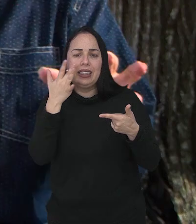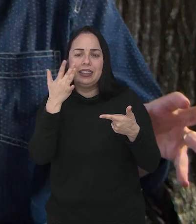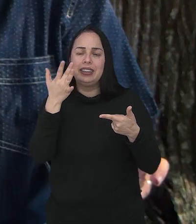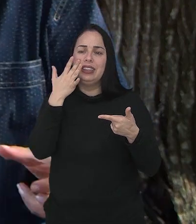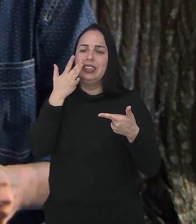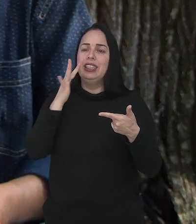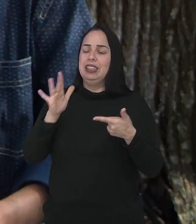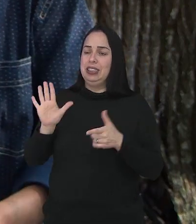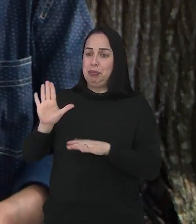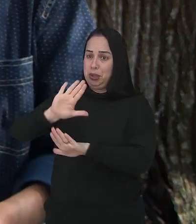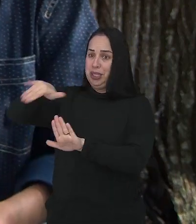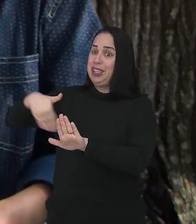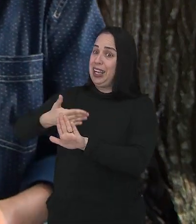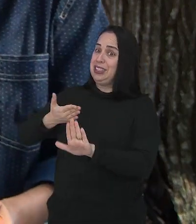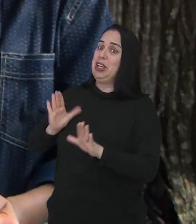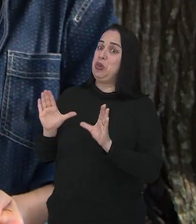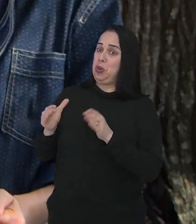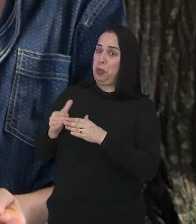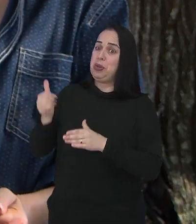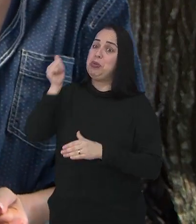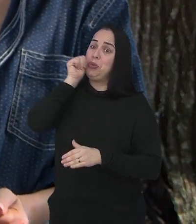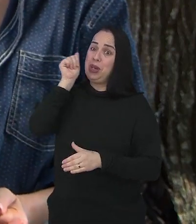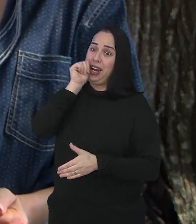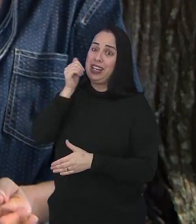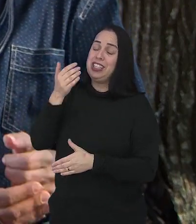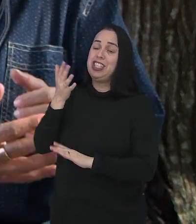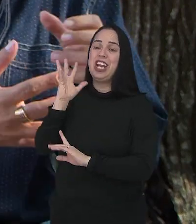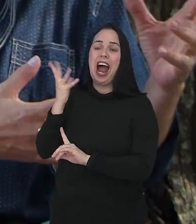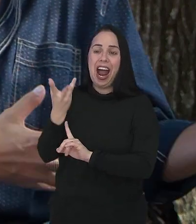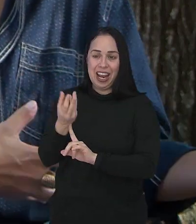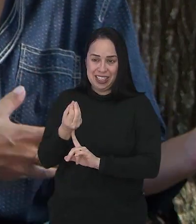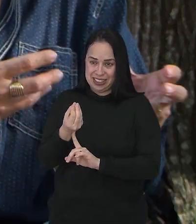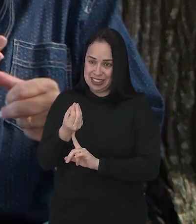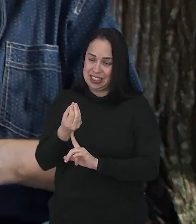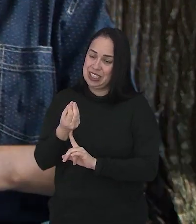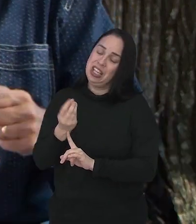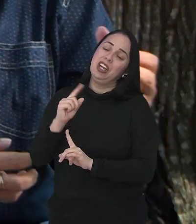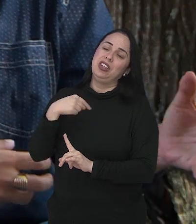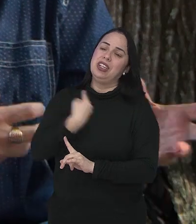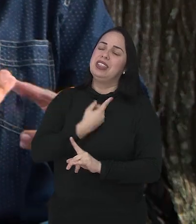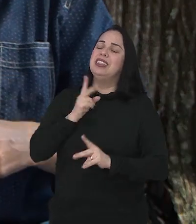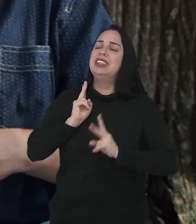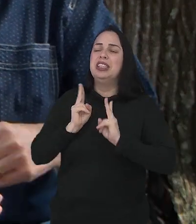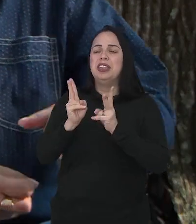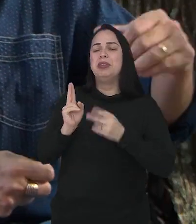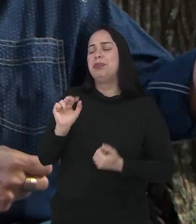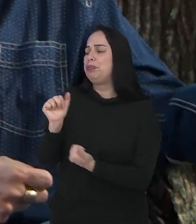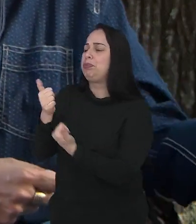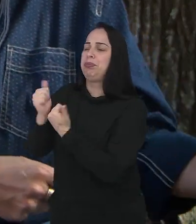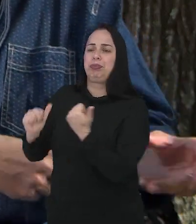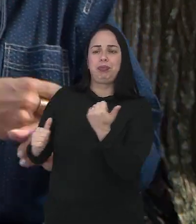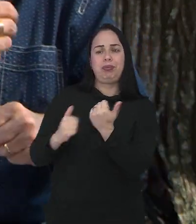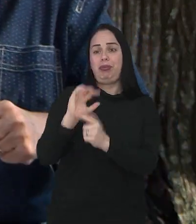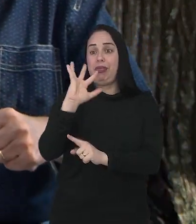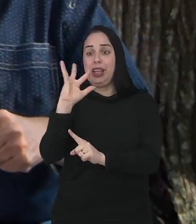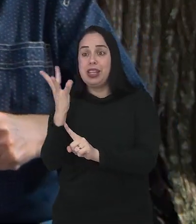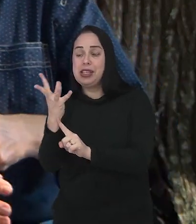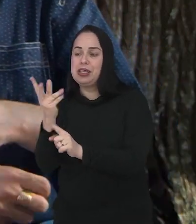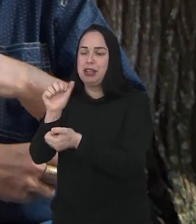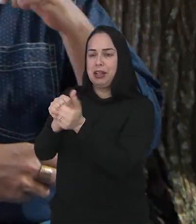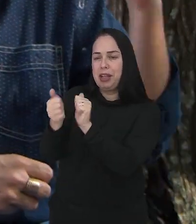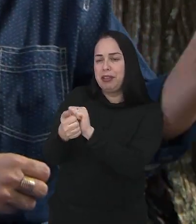gente tem uma rede de mulheres artistas aqui em São José dos Campos, né? Então a gente procura prestigiar uma outra, artista